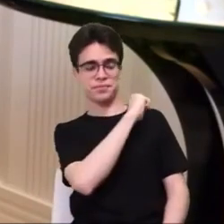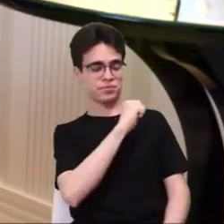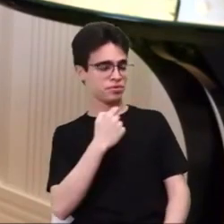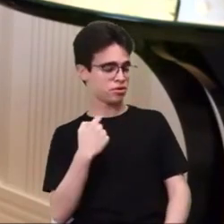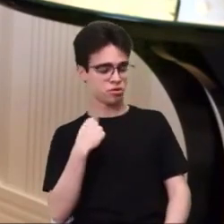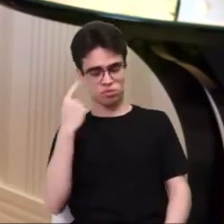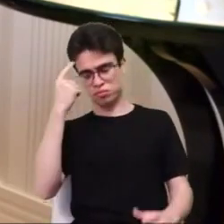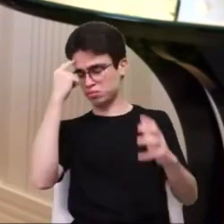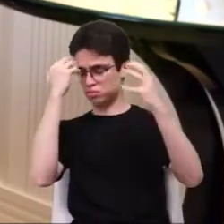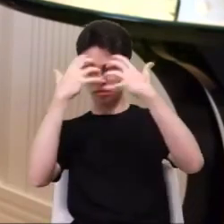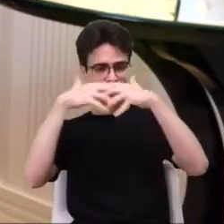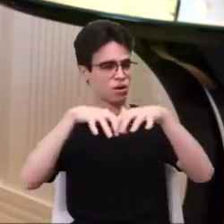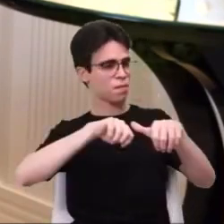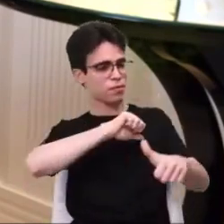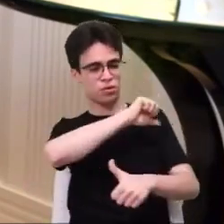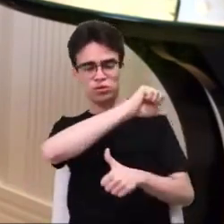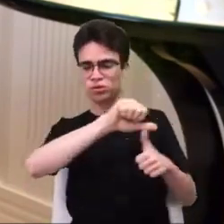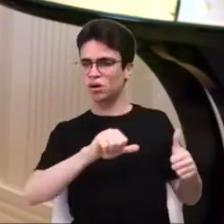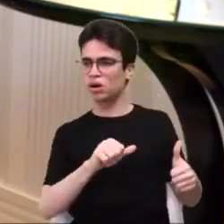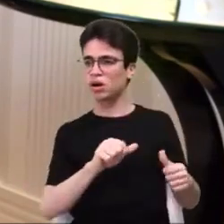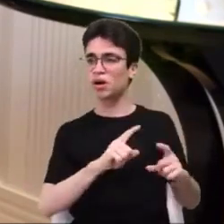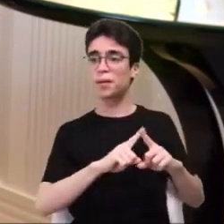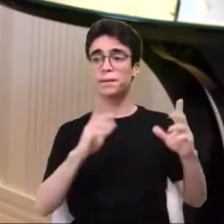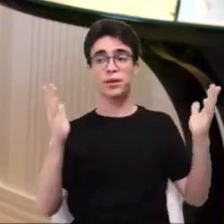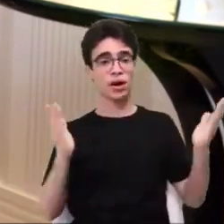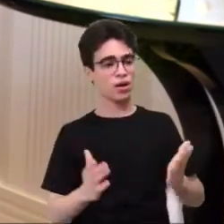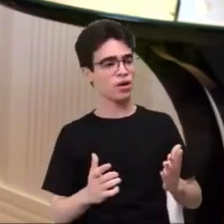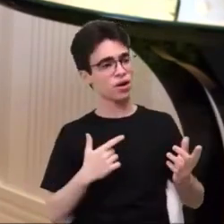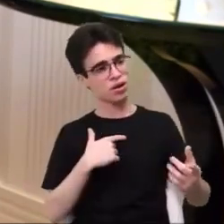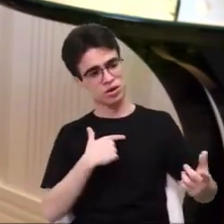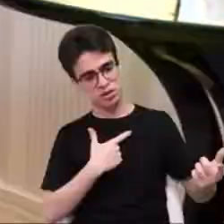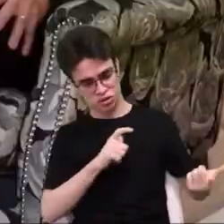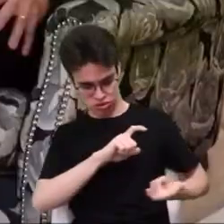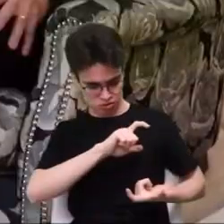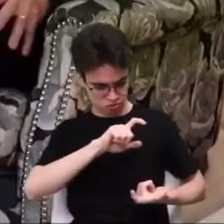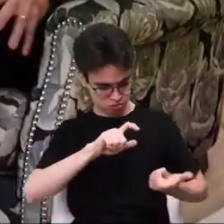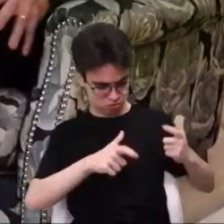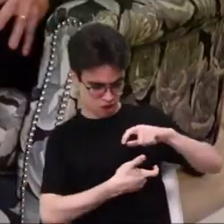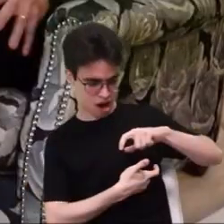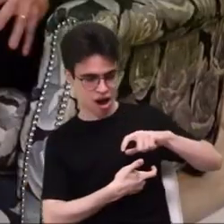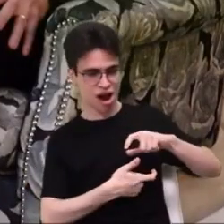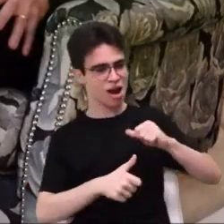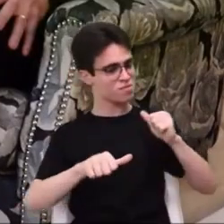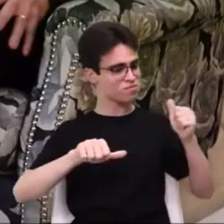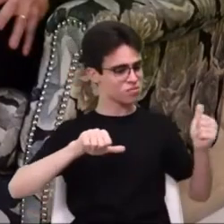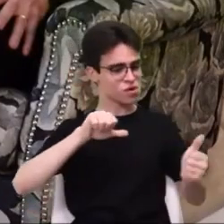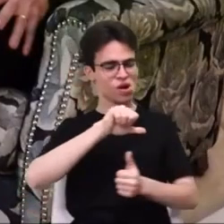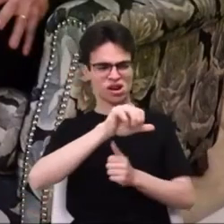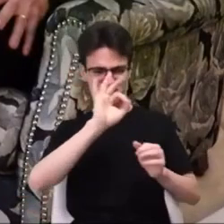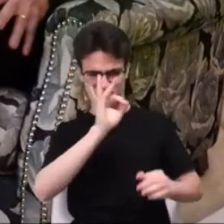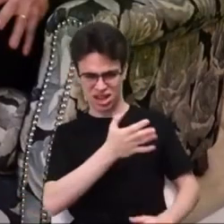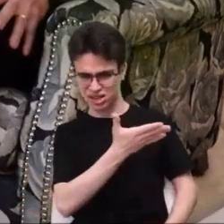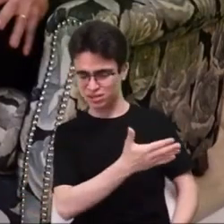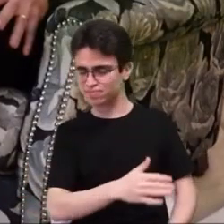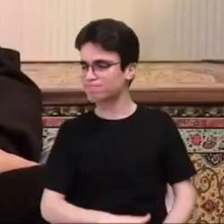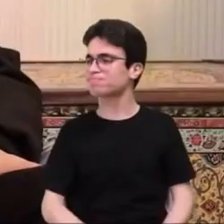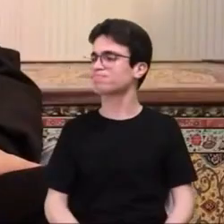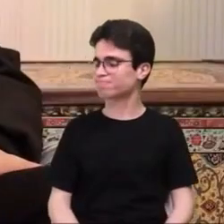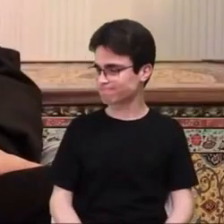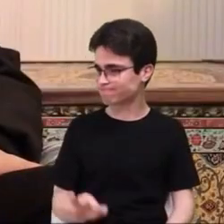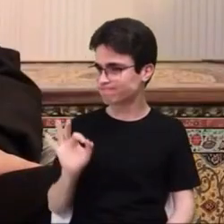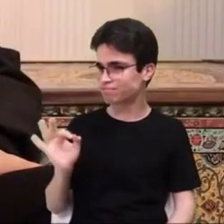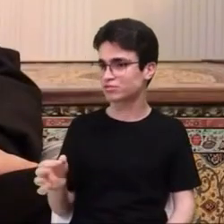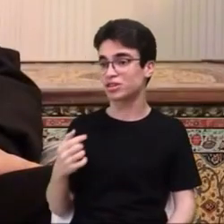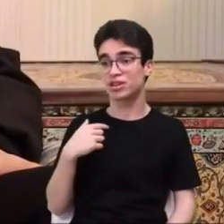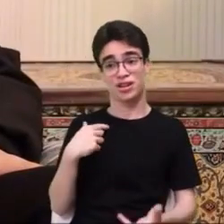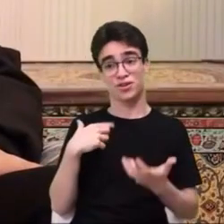a minha cabeça agora tal. Não, eu tenho que me ressignificar durante esse processo. É isso mesmo? É isso mesmo. Eu